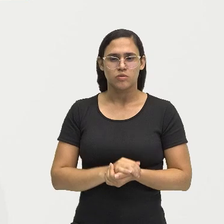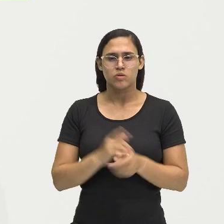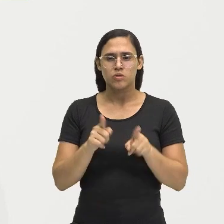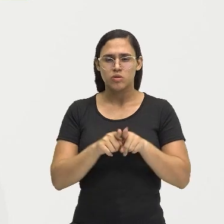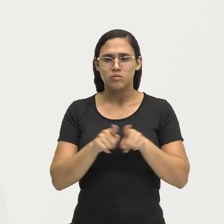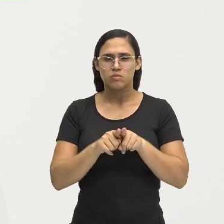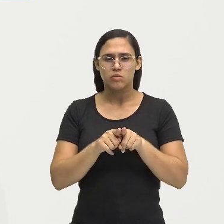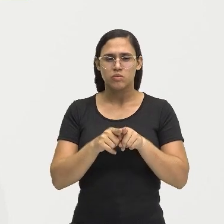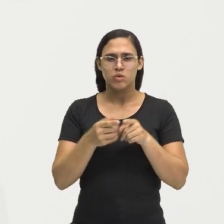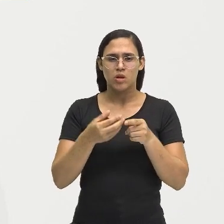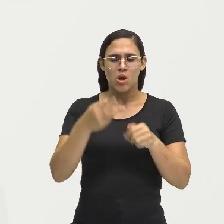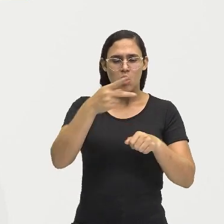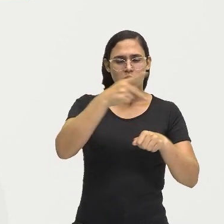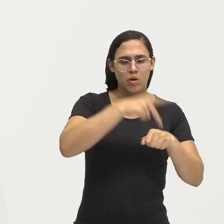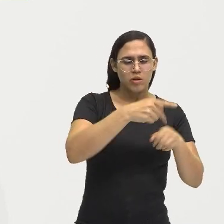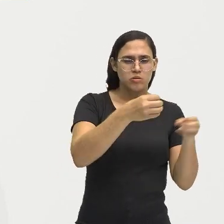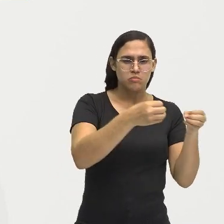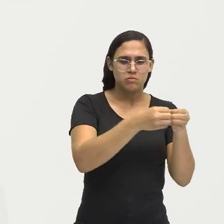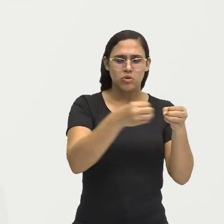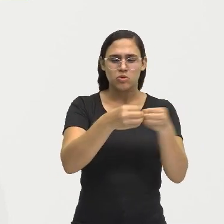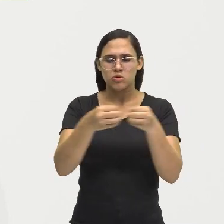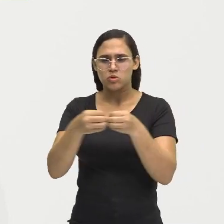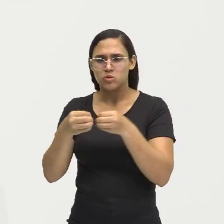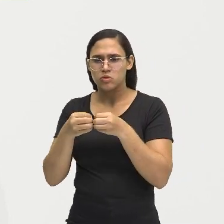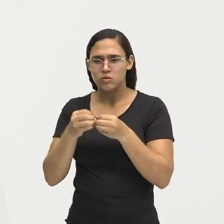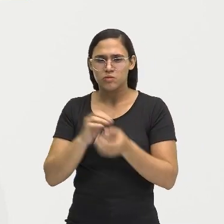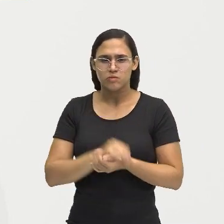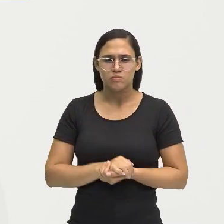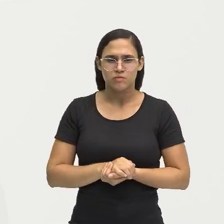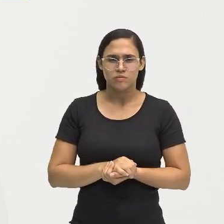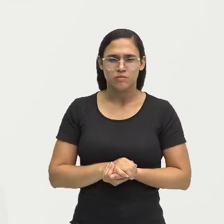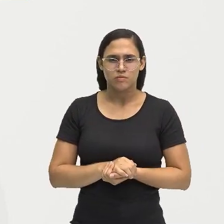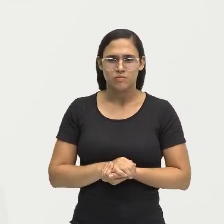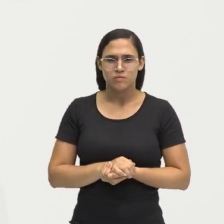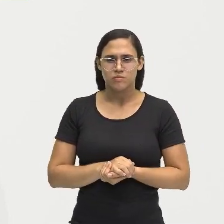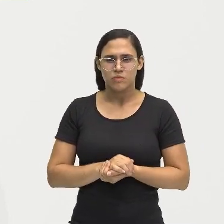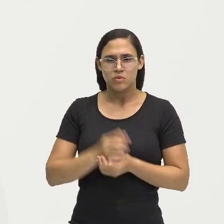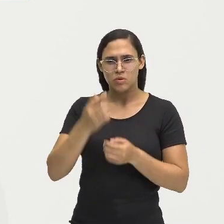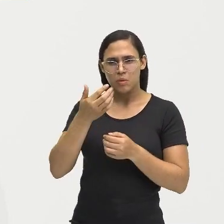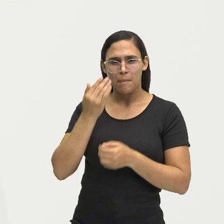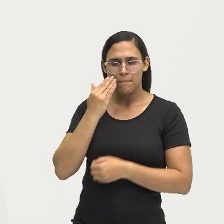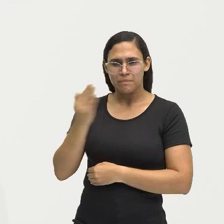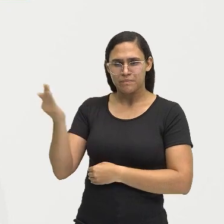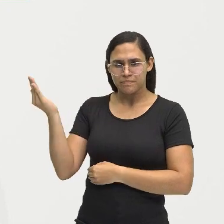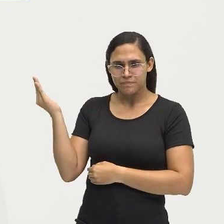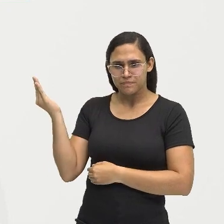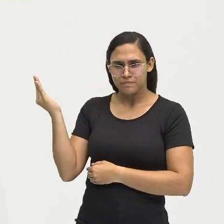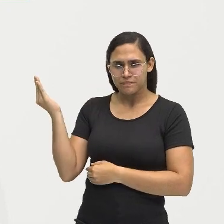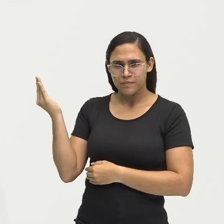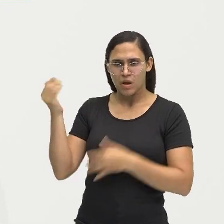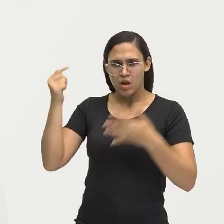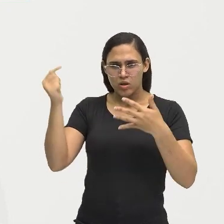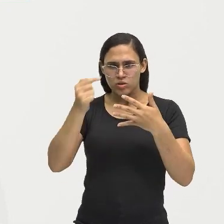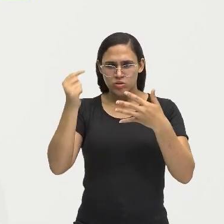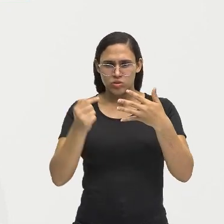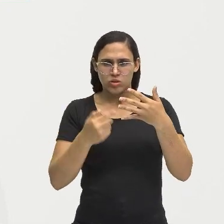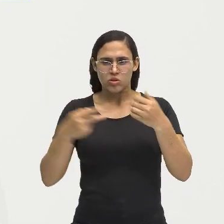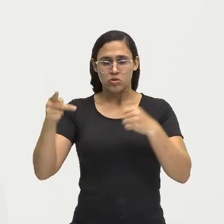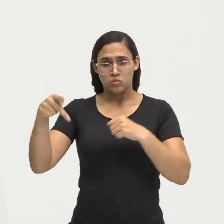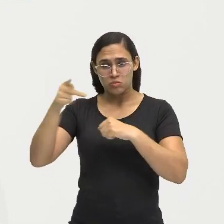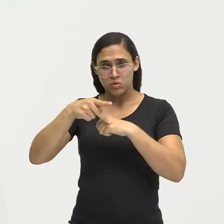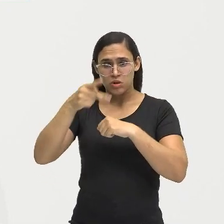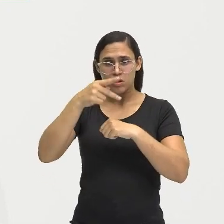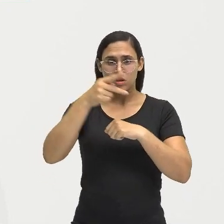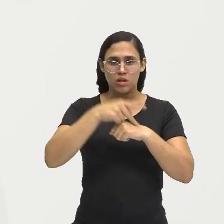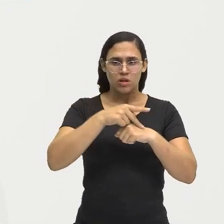aqui nos países vizinhos, né? Tem a Guiana Francesa, tem aqui no Suriname, Guiana Inglesa, né? A gente encontra um pouco